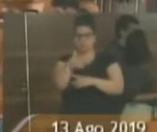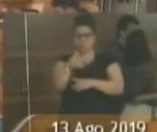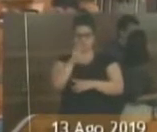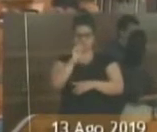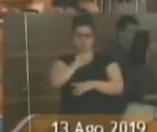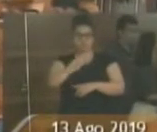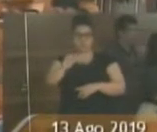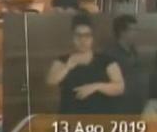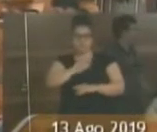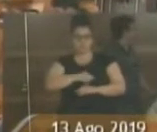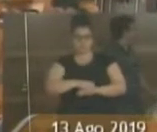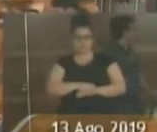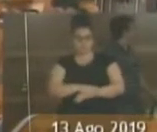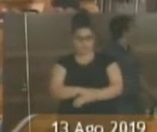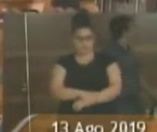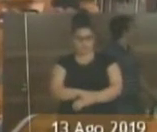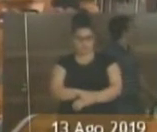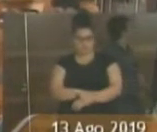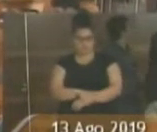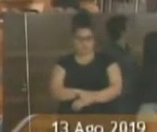agosto.